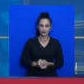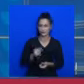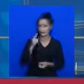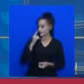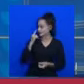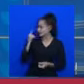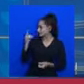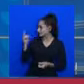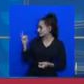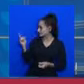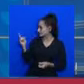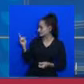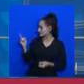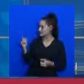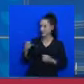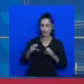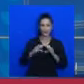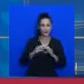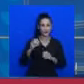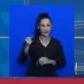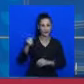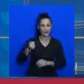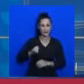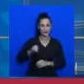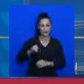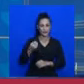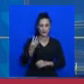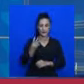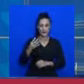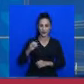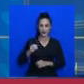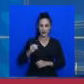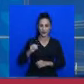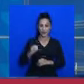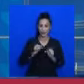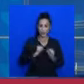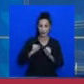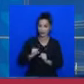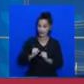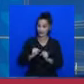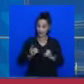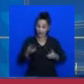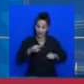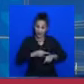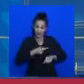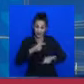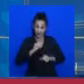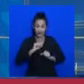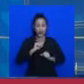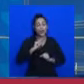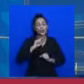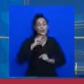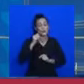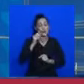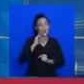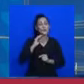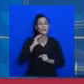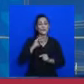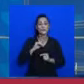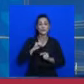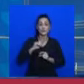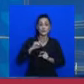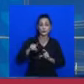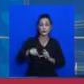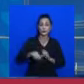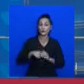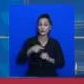Quinta bola branca número 40. E pode ser agora, acredite daí, que a gente sorteia daqui, sexto e último